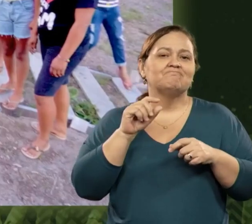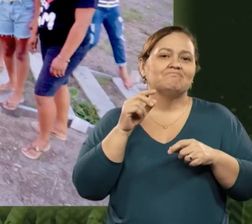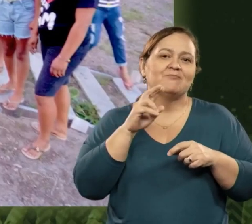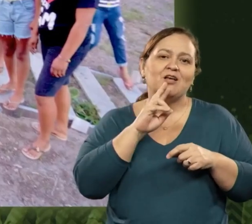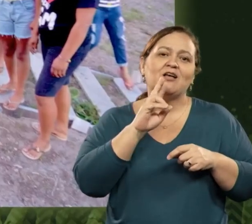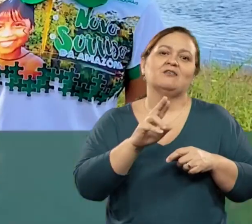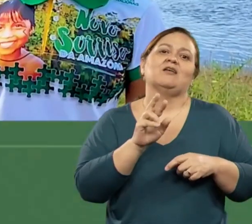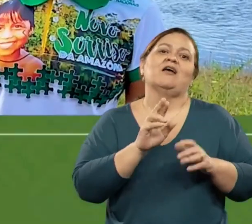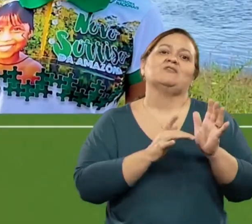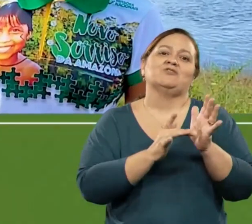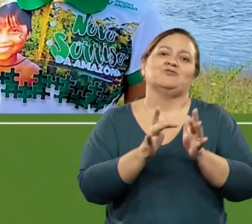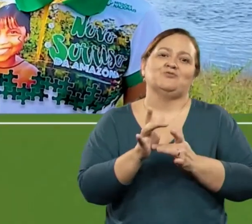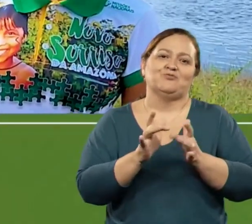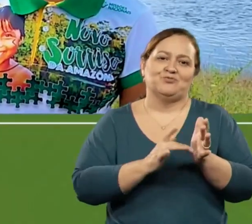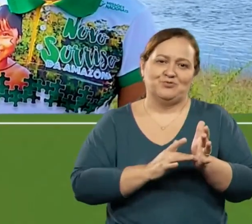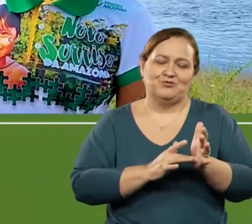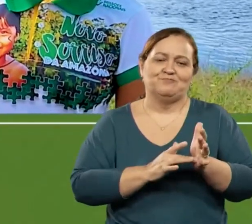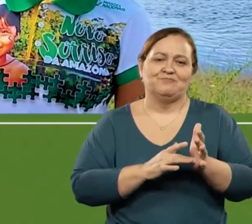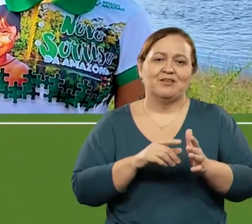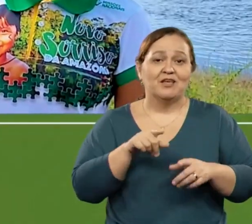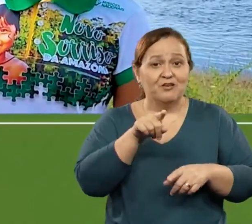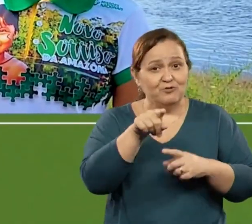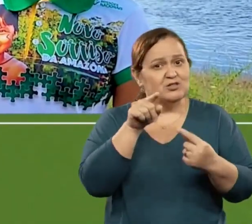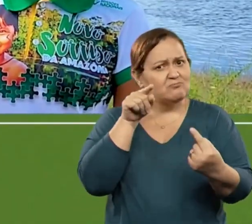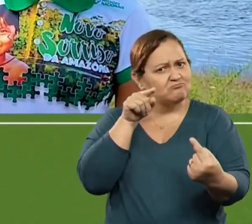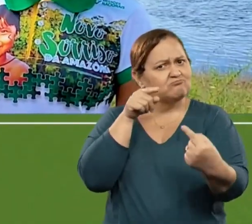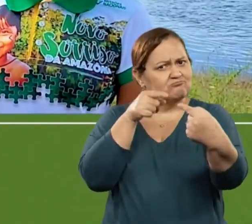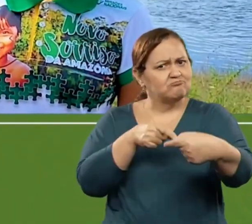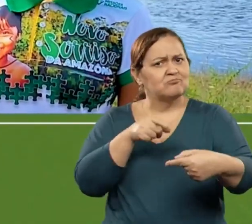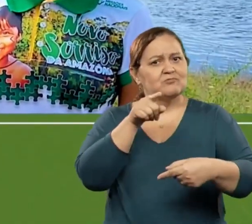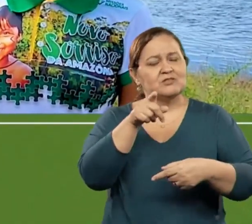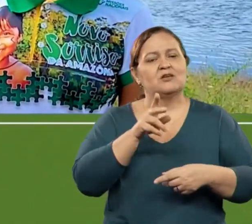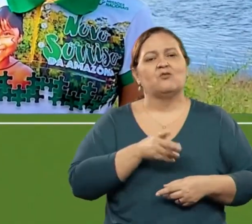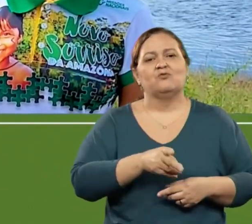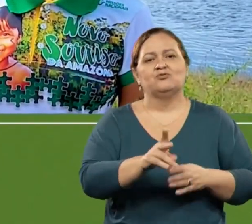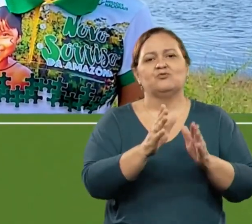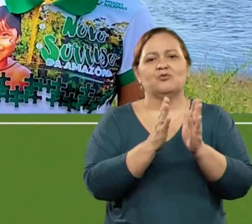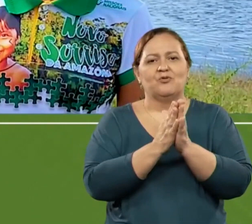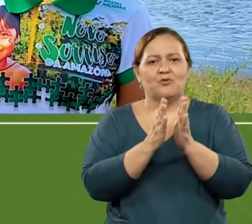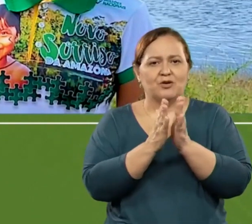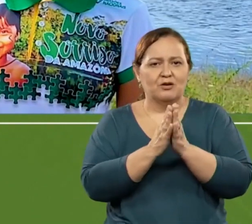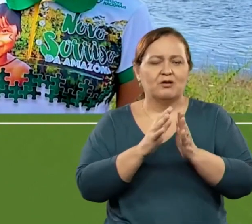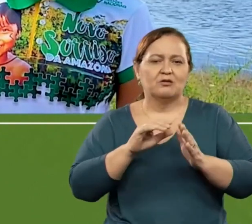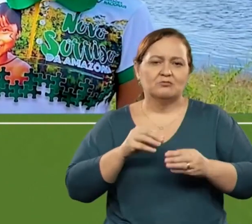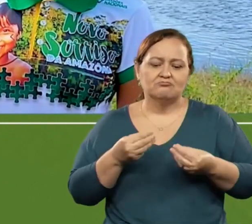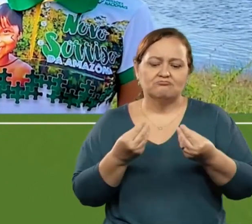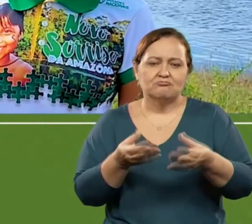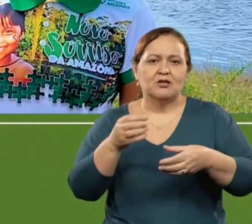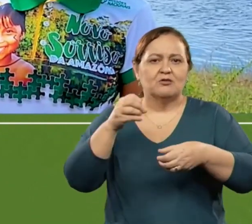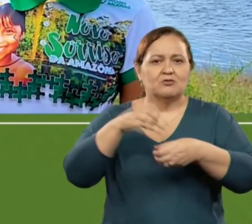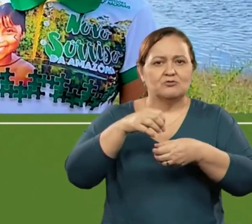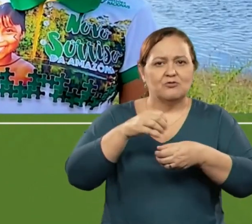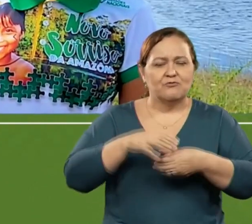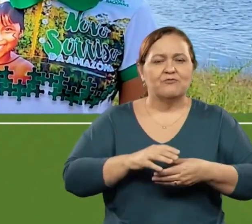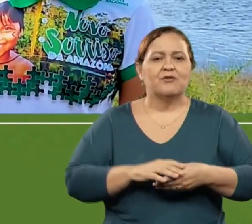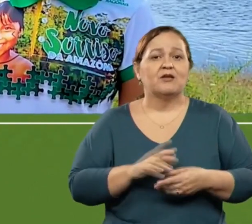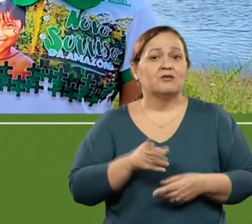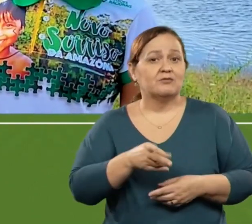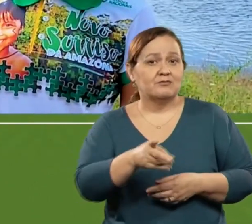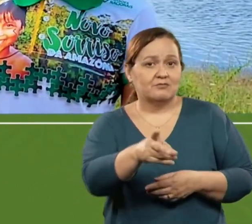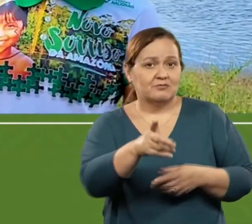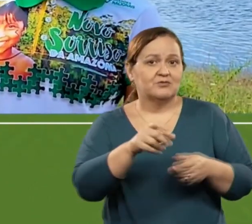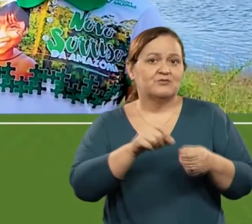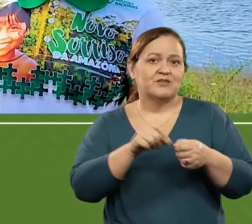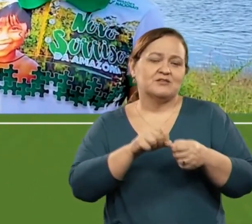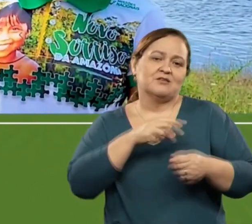é só Cristo. Queremos lançar um desafio para você, que você continue orando, ofertando e